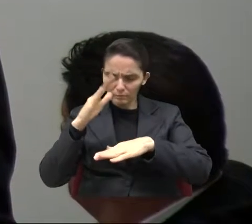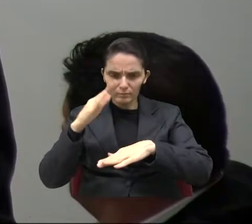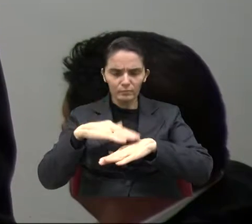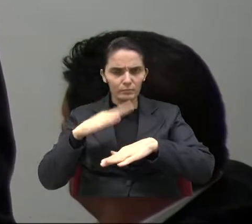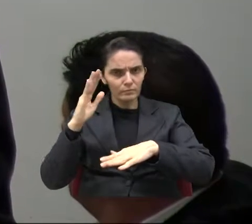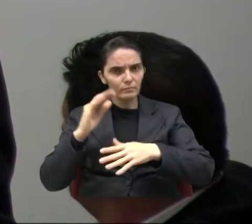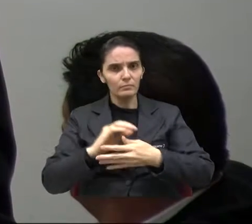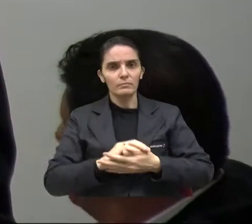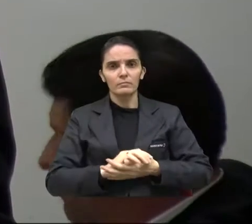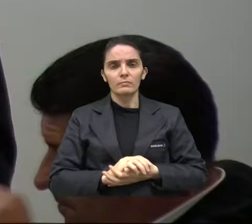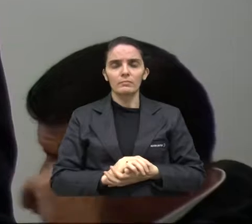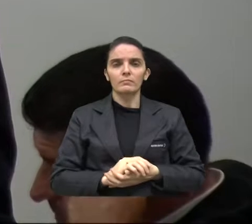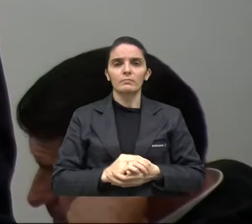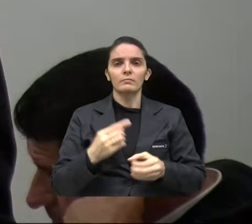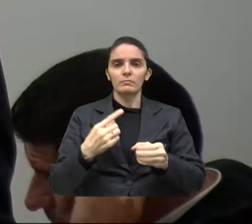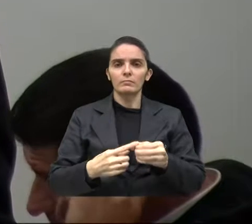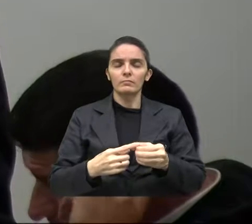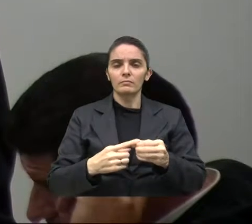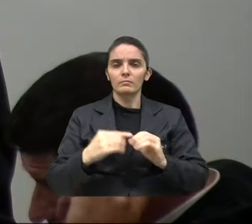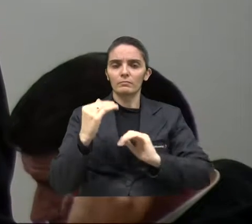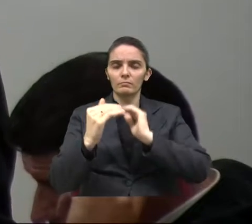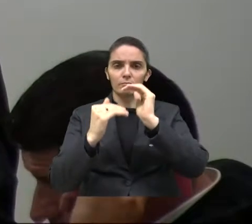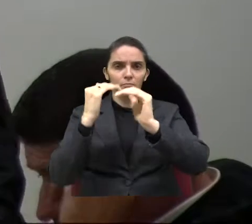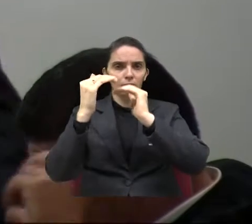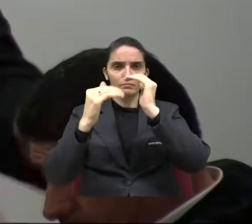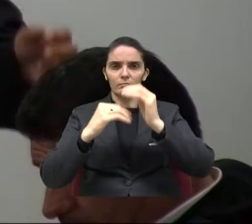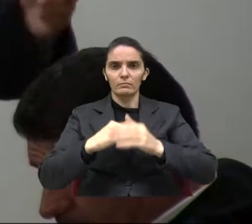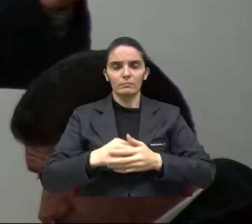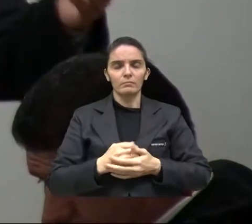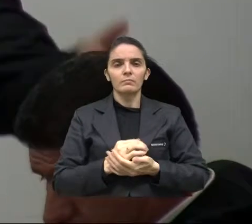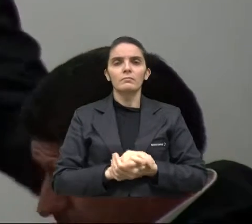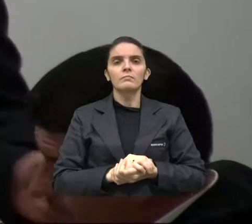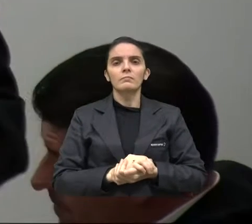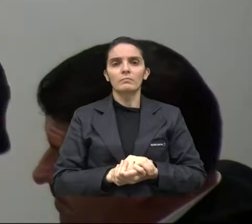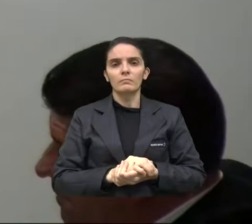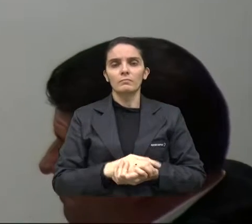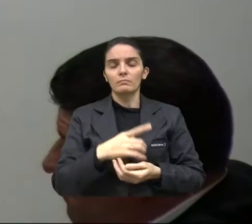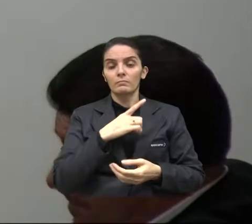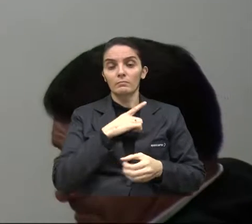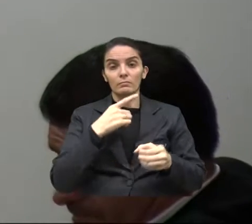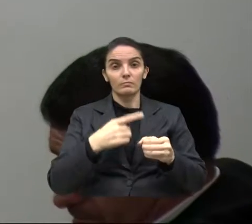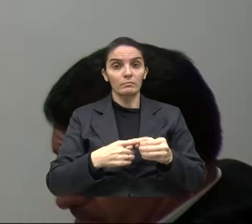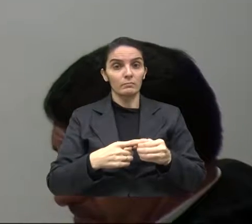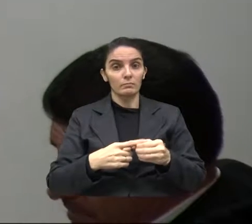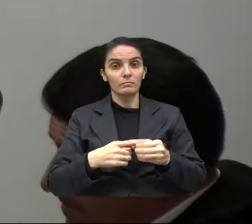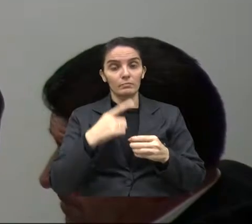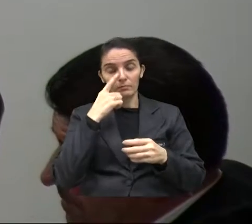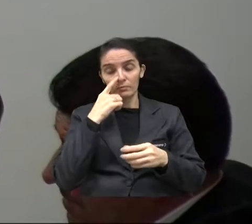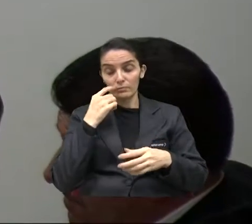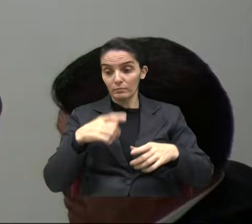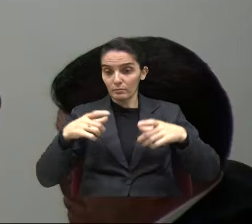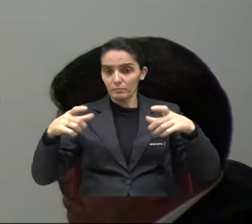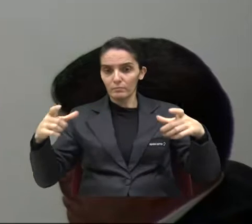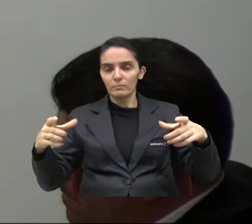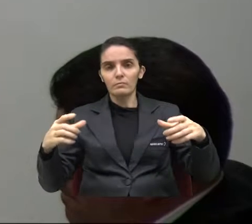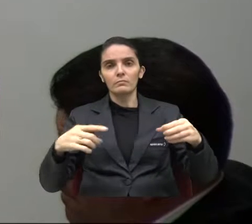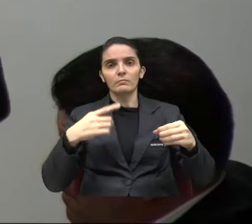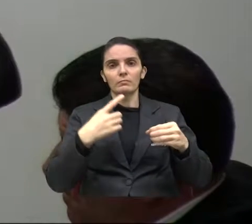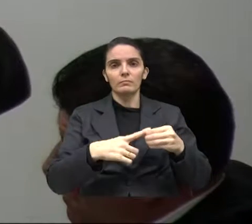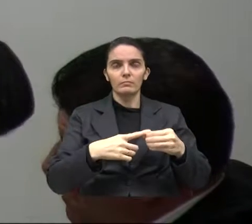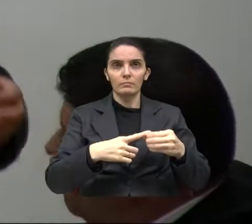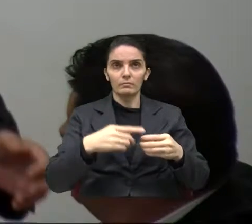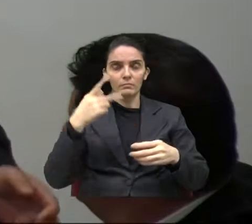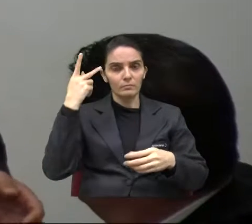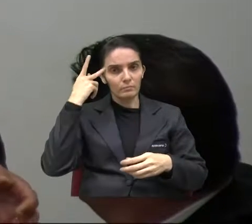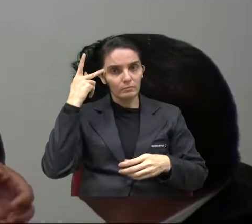crescer ainda mais, de 300 para 400, para 500, se tornar um dos grandes municípios do estado de São Paulo e do Brasil. E para